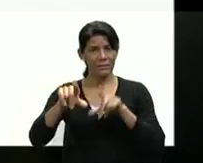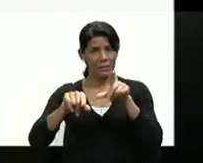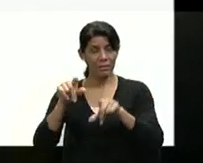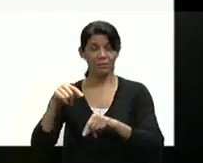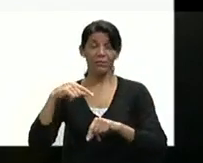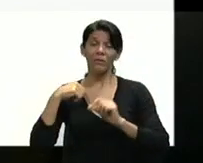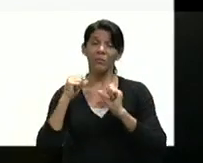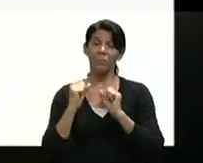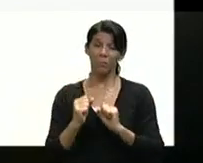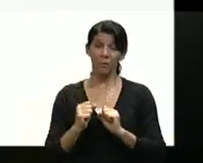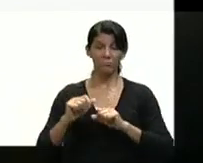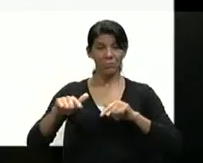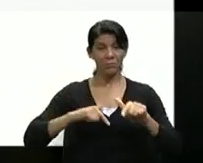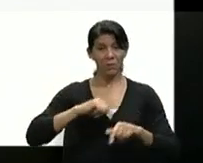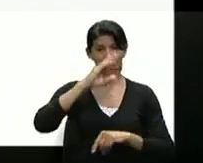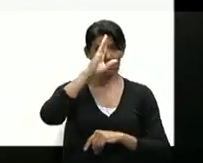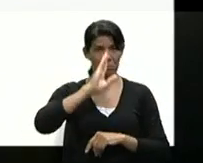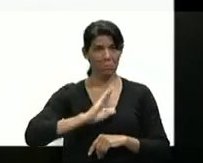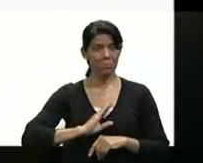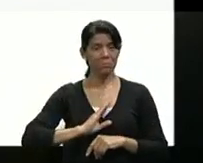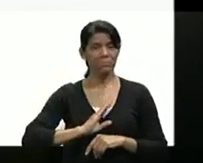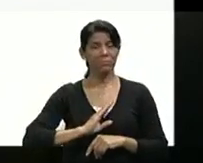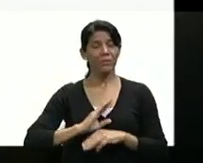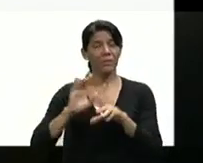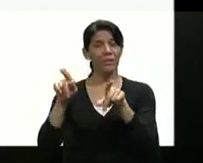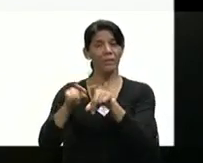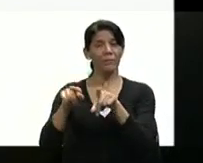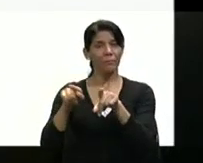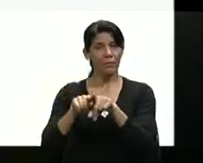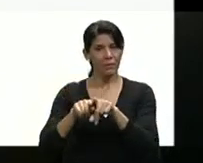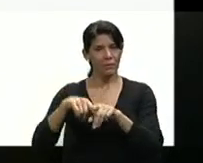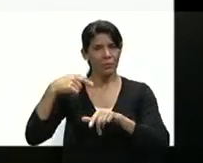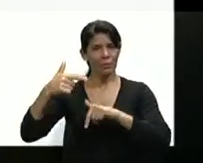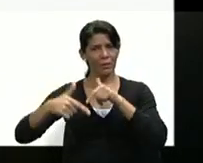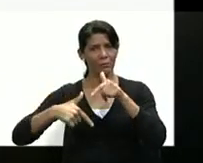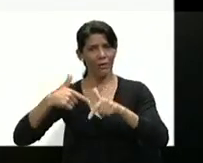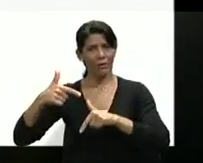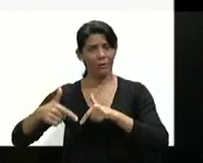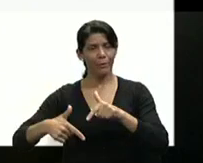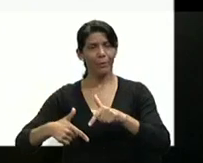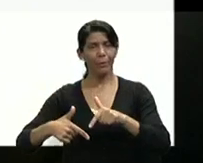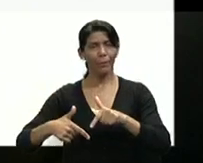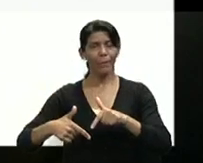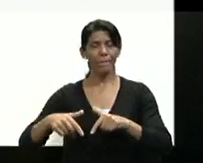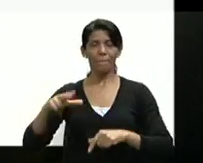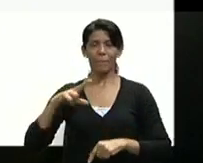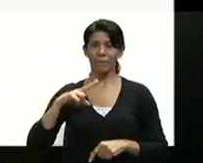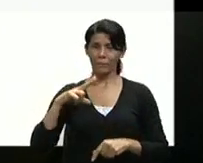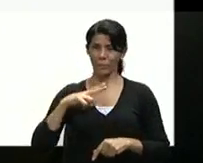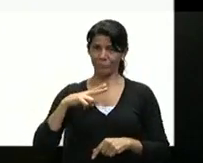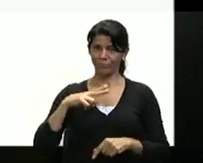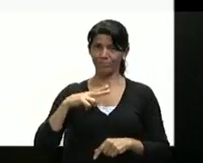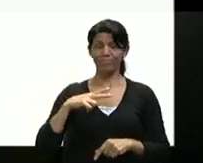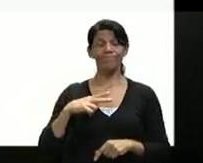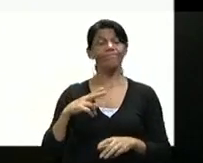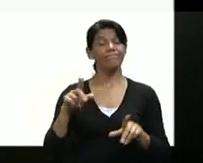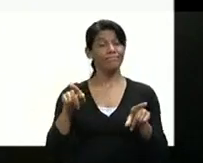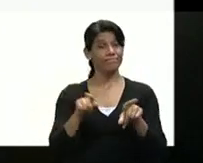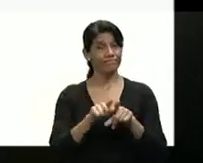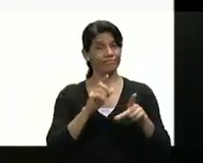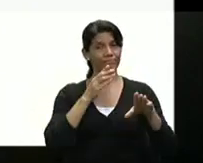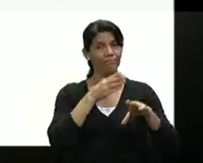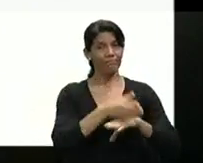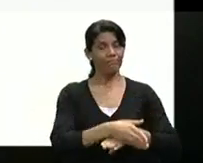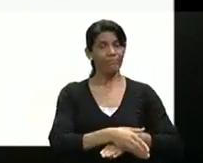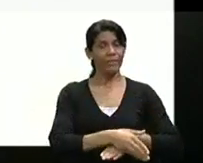para o serviço público como para o serviço privado. E também através